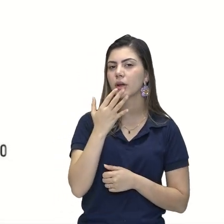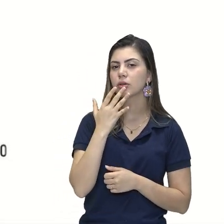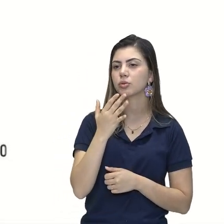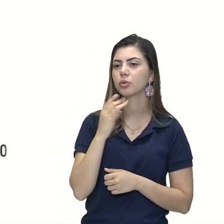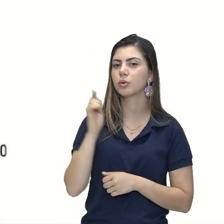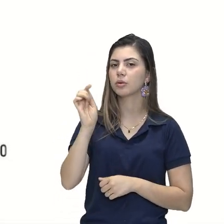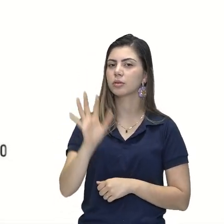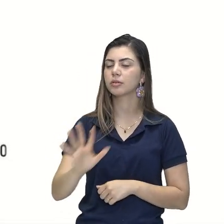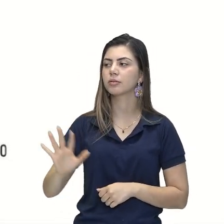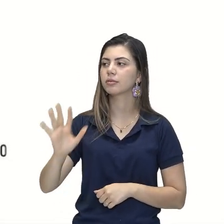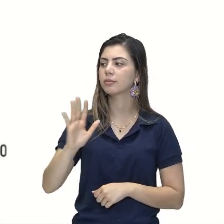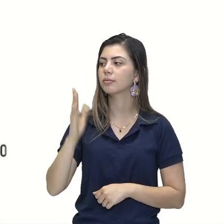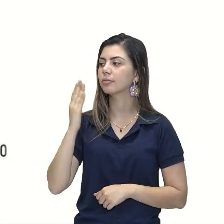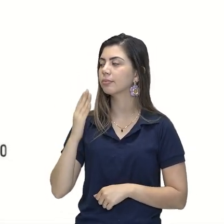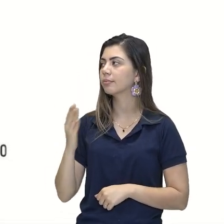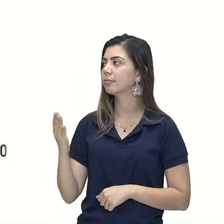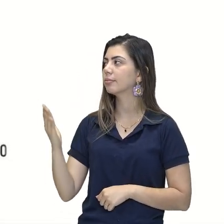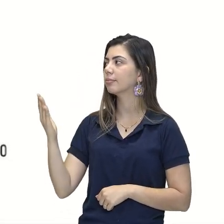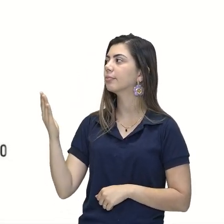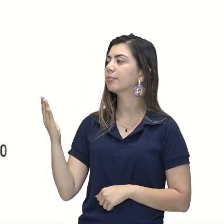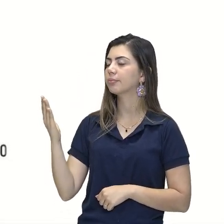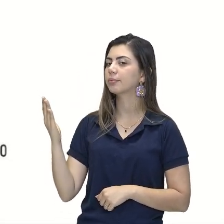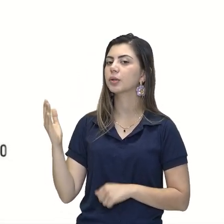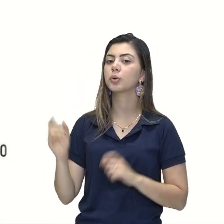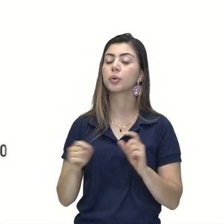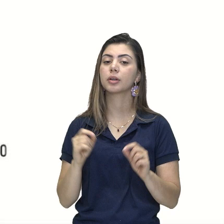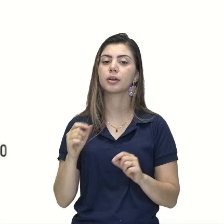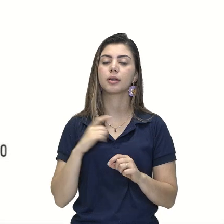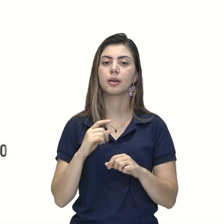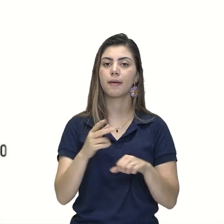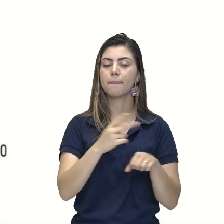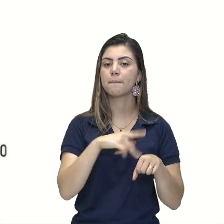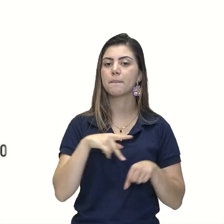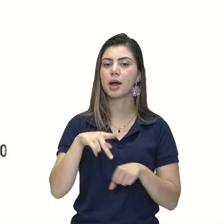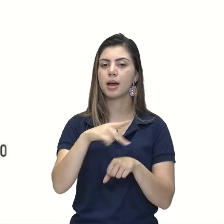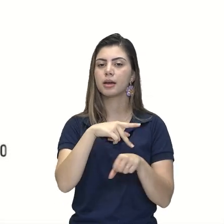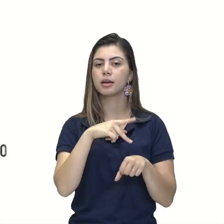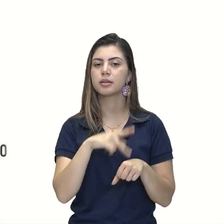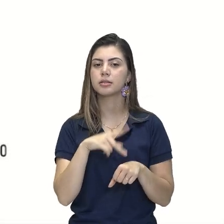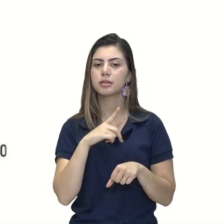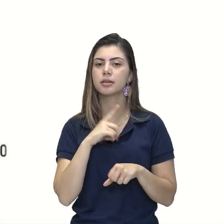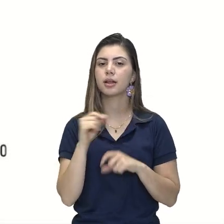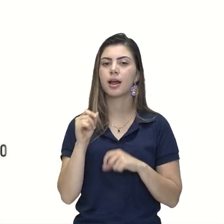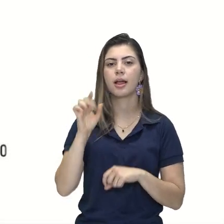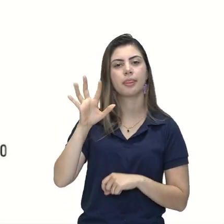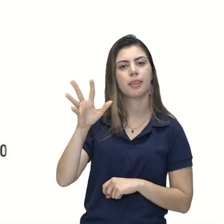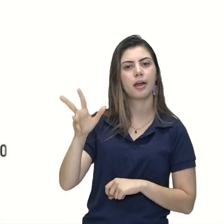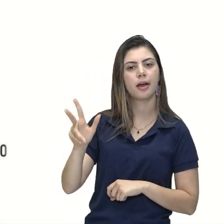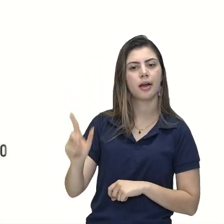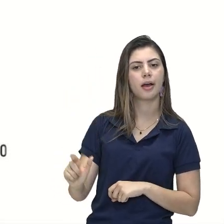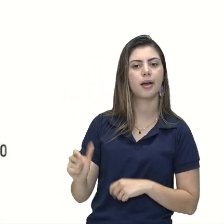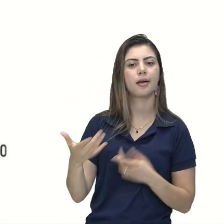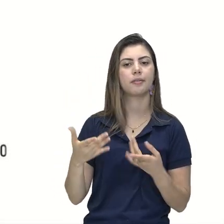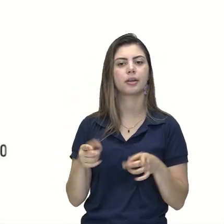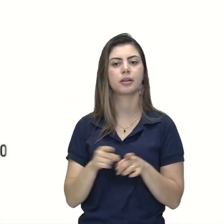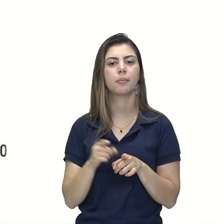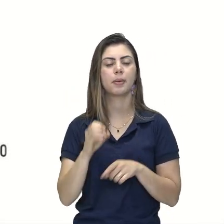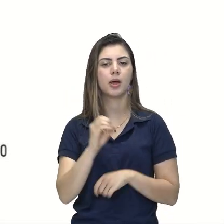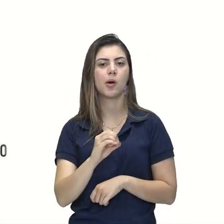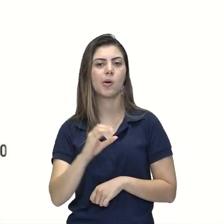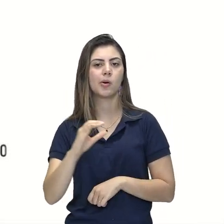mapa que os países que estão localizados ali no continente africano, na